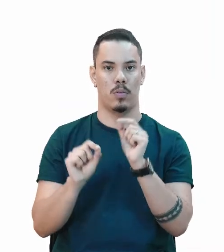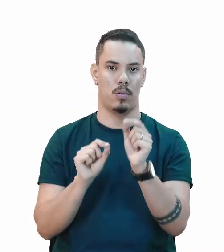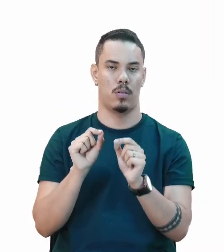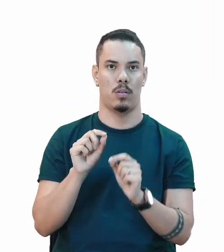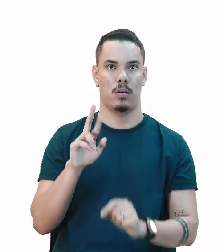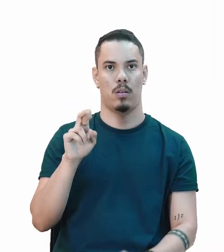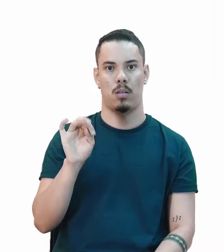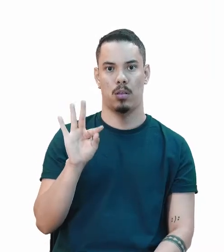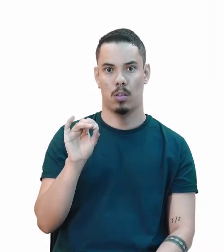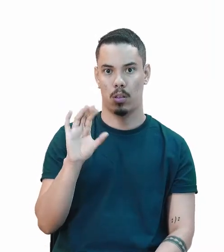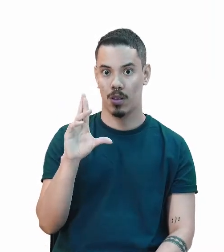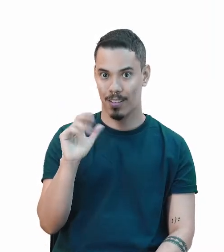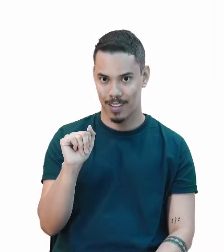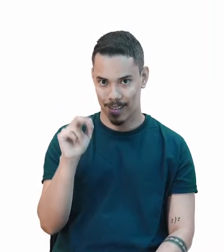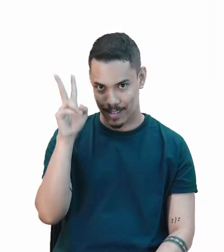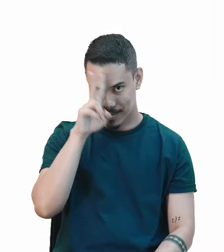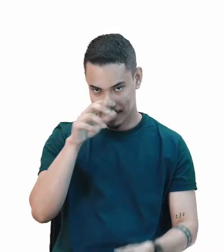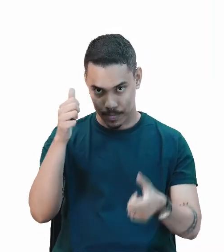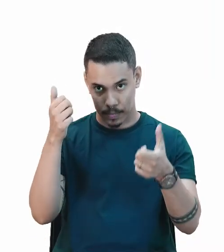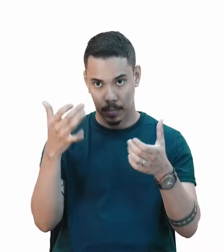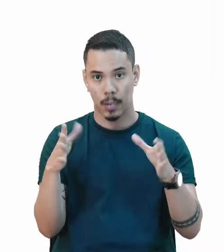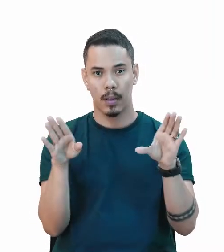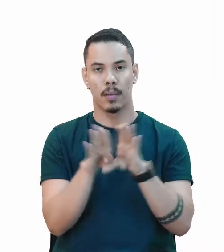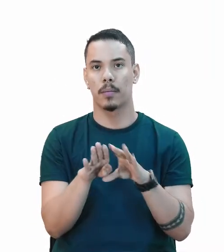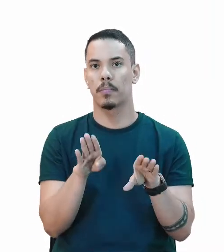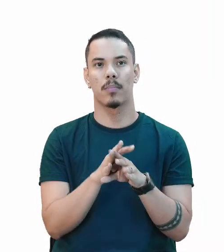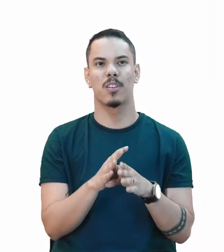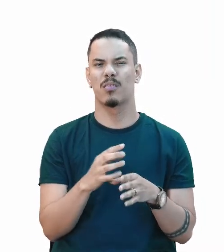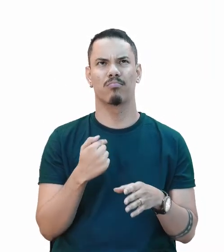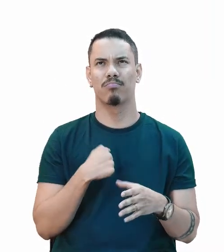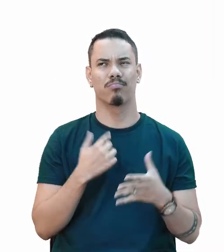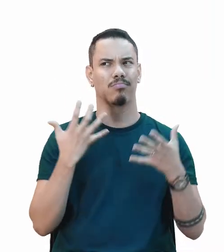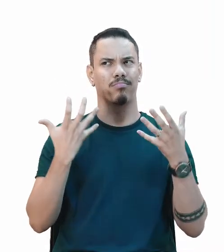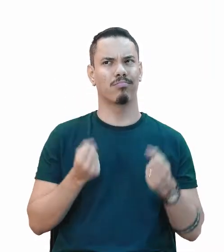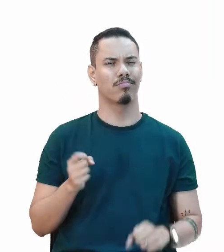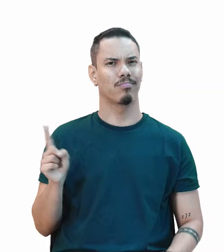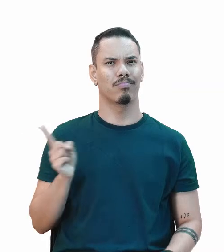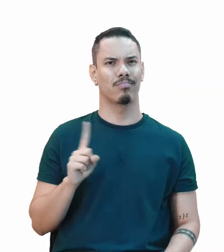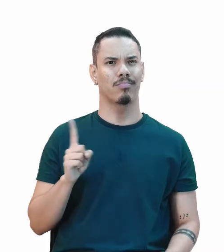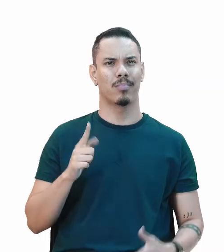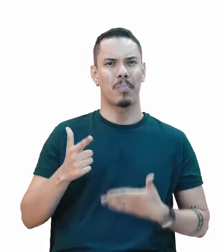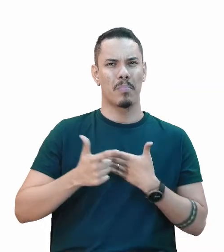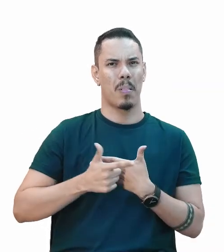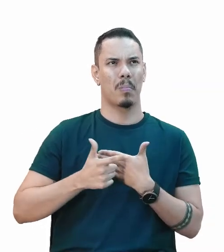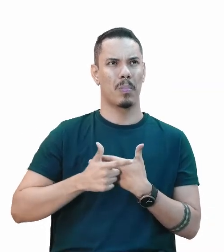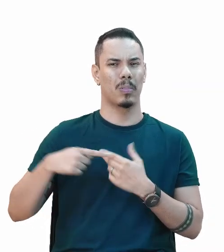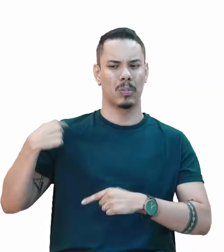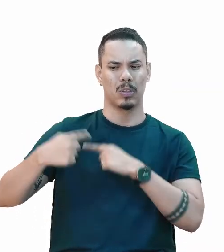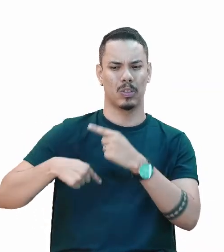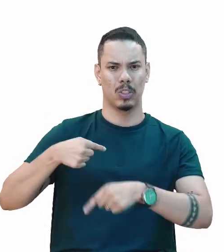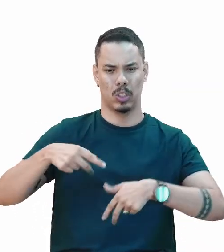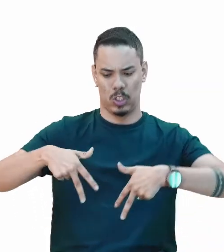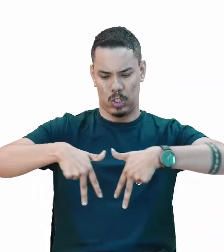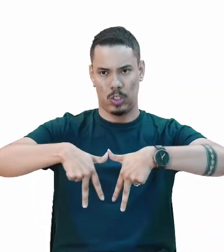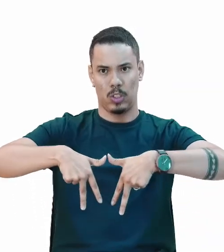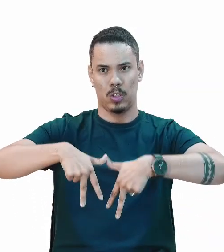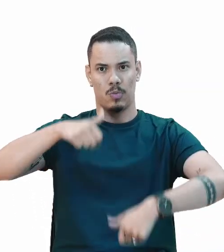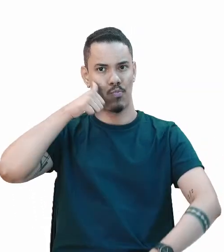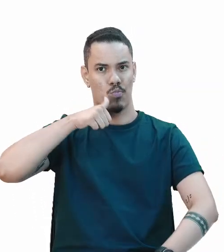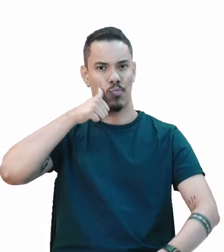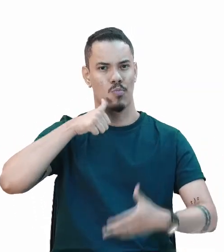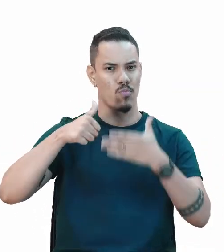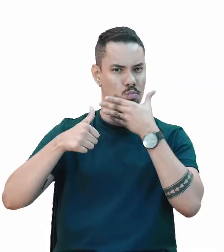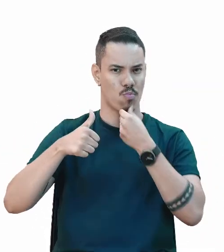direta quanto a sua não conformidade aos papéis tradicionais do seu gênero, ou seja,